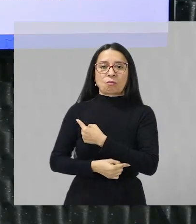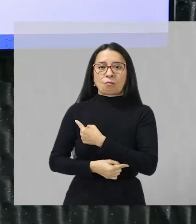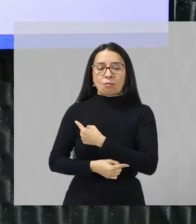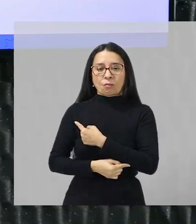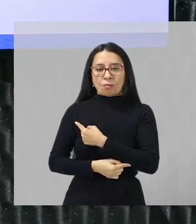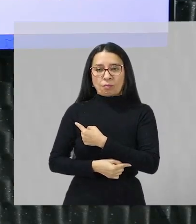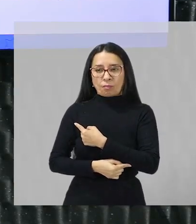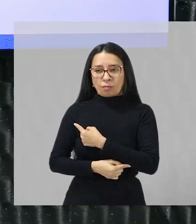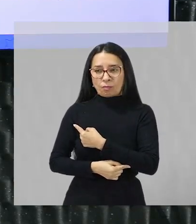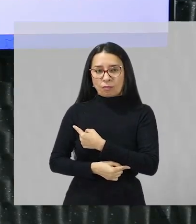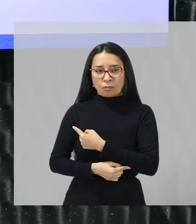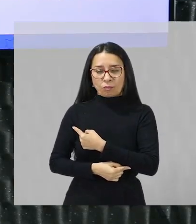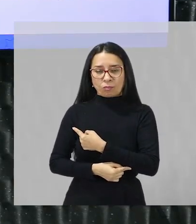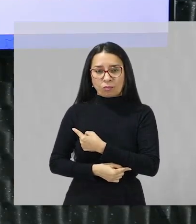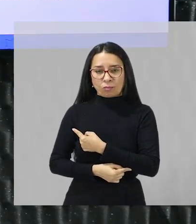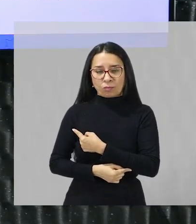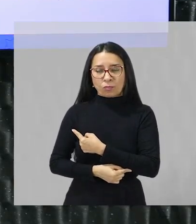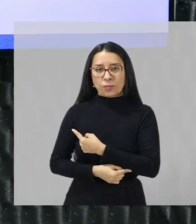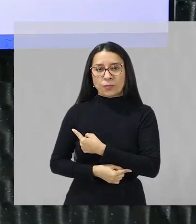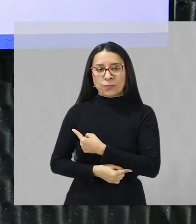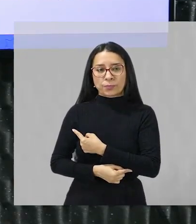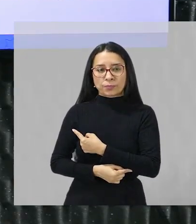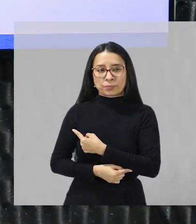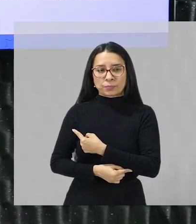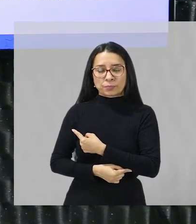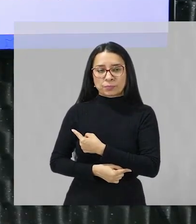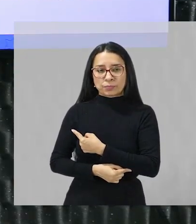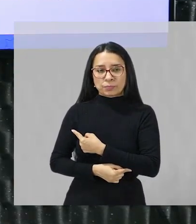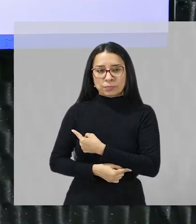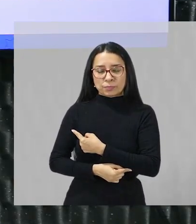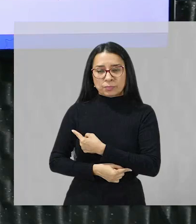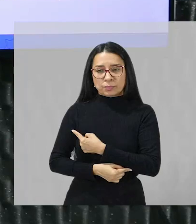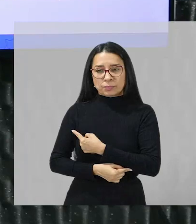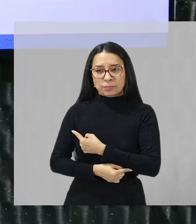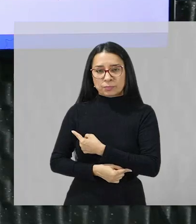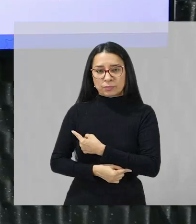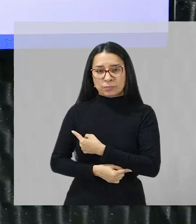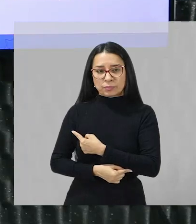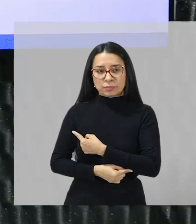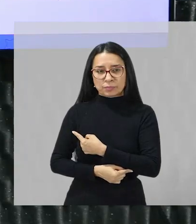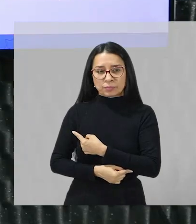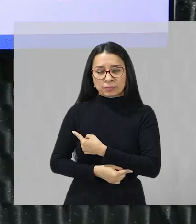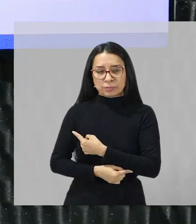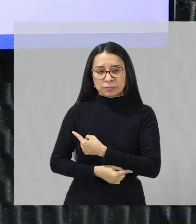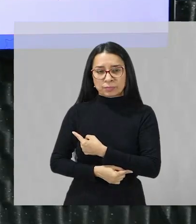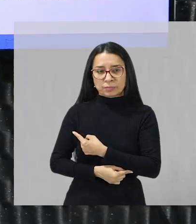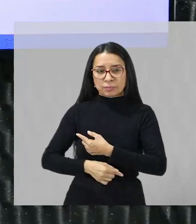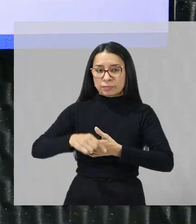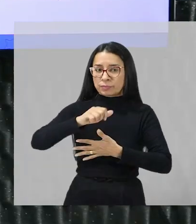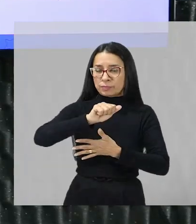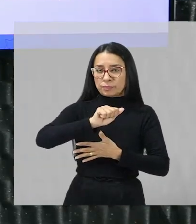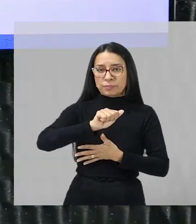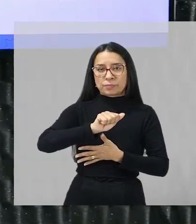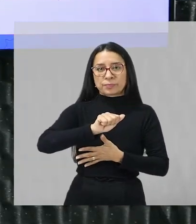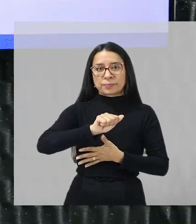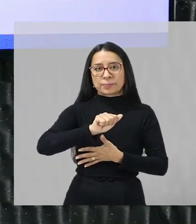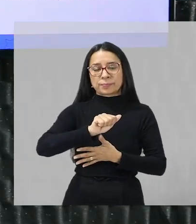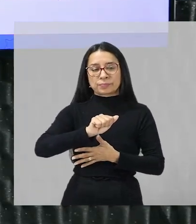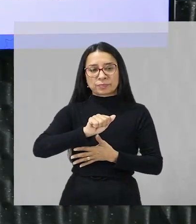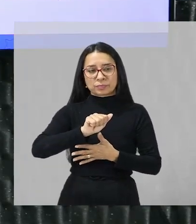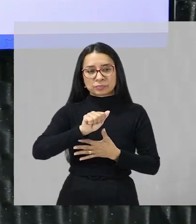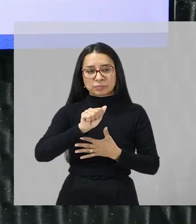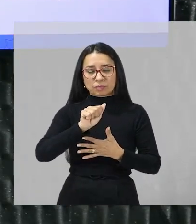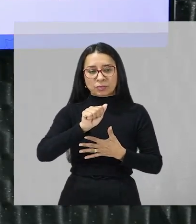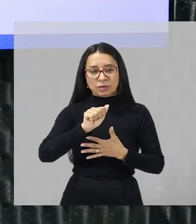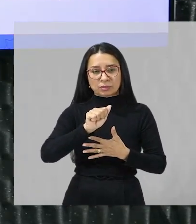e interiorização. O machismo é local? Como assim? Só tem em alguns lugares? Né? Não tem, tipo, em outros lugares, na sociedade como um todo? Eu